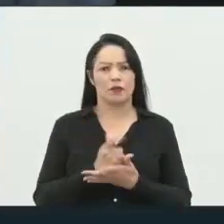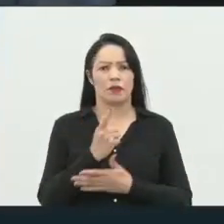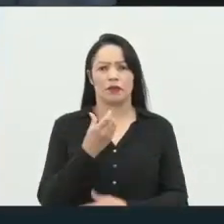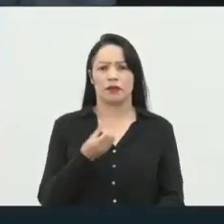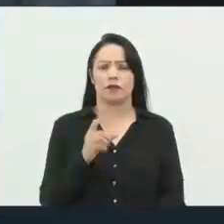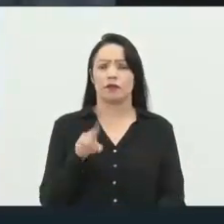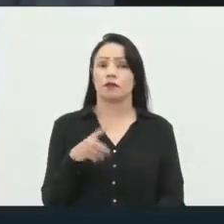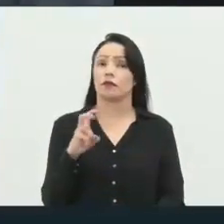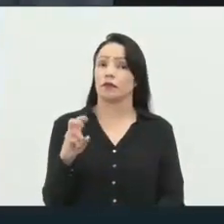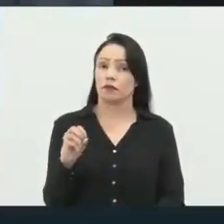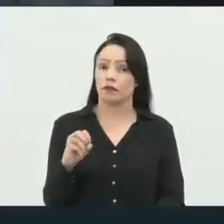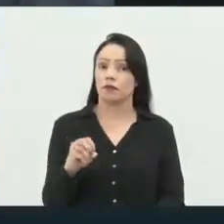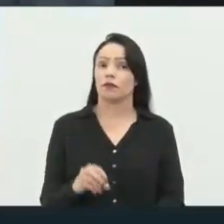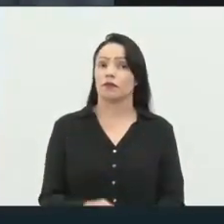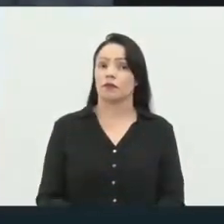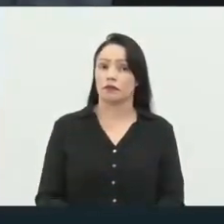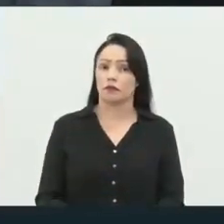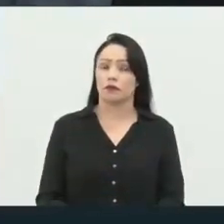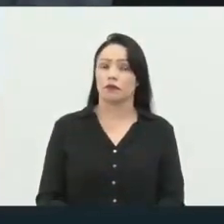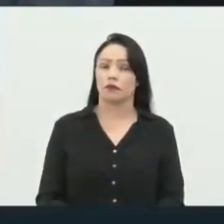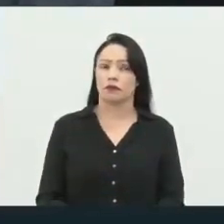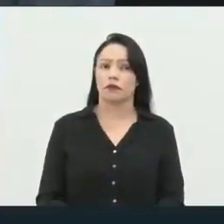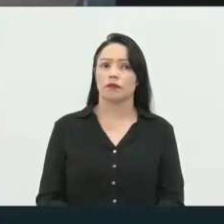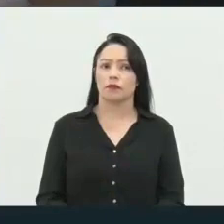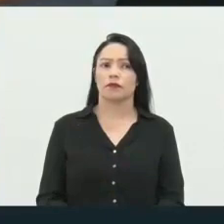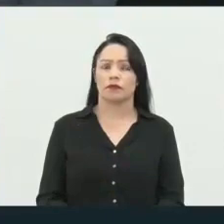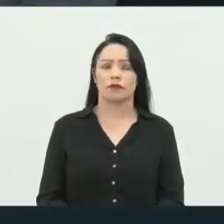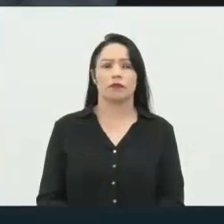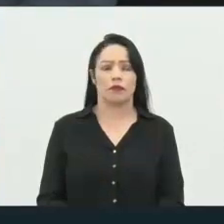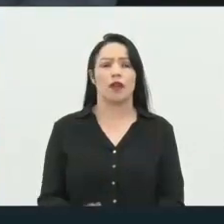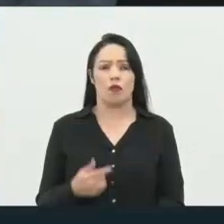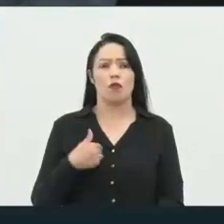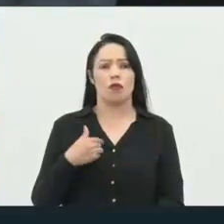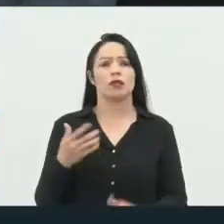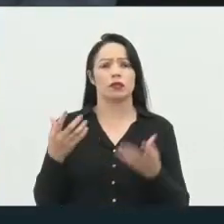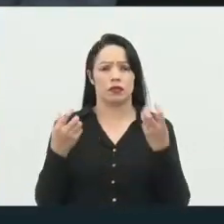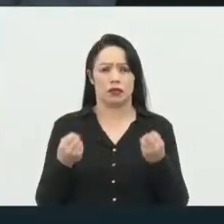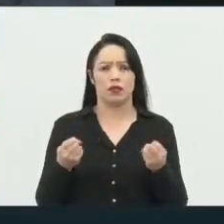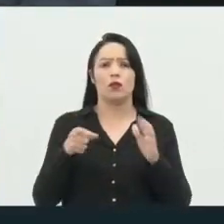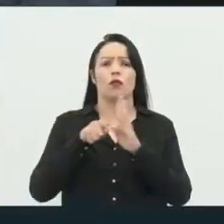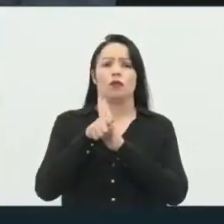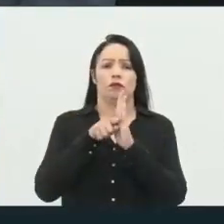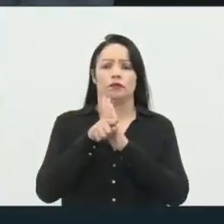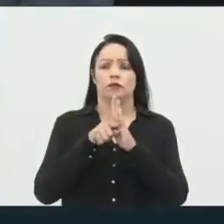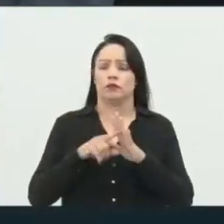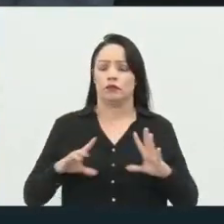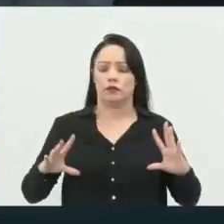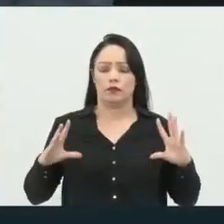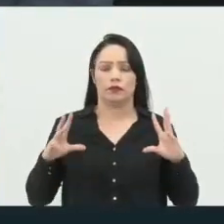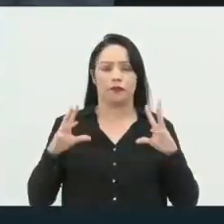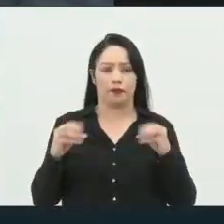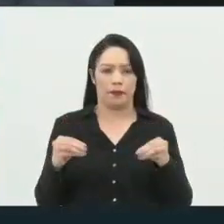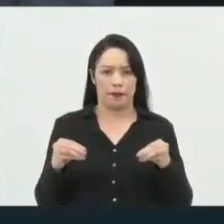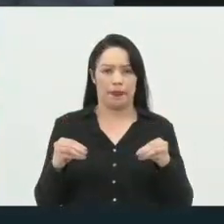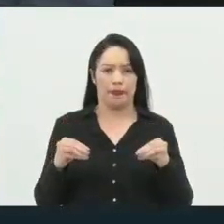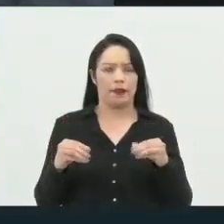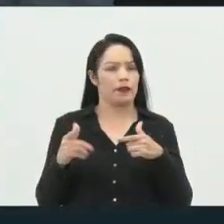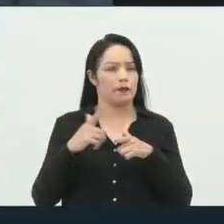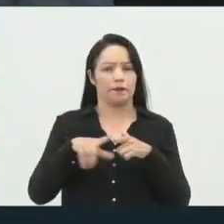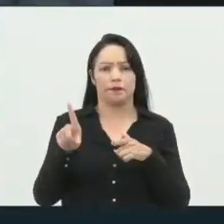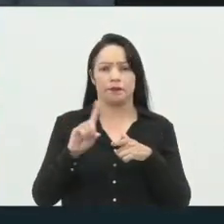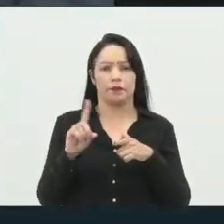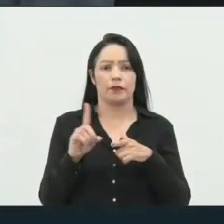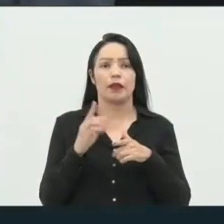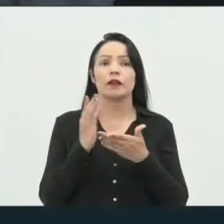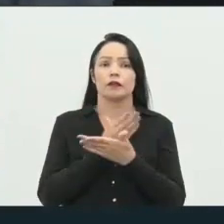6,50 Então seja eu sou a favor de investigar tudo não tem problema se a gente pegar algumas empresas que estão